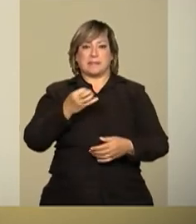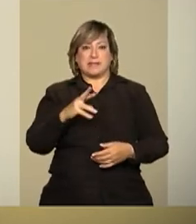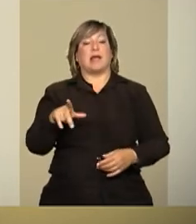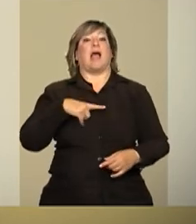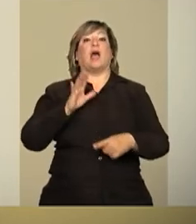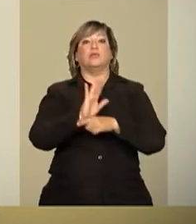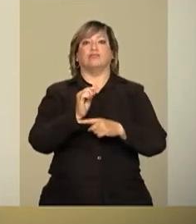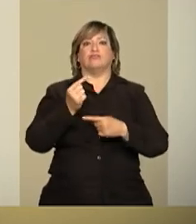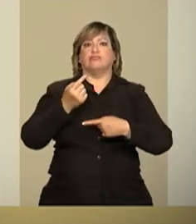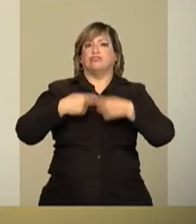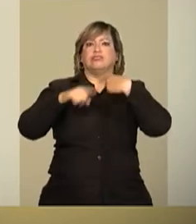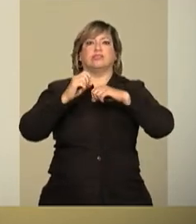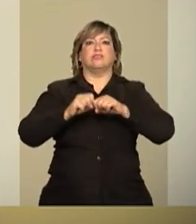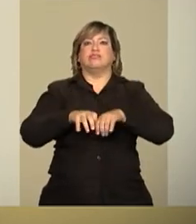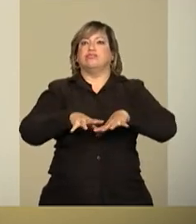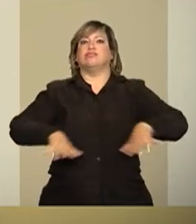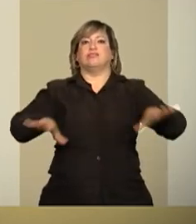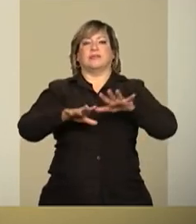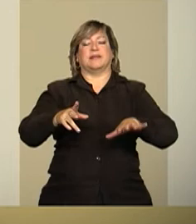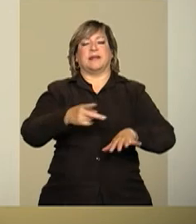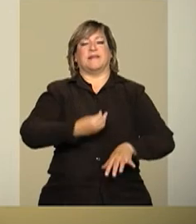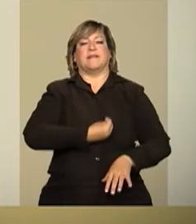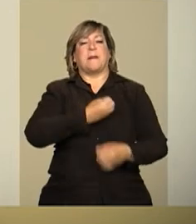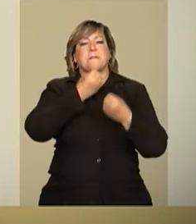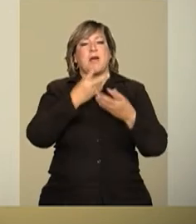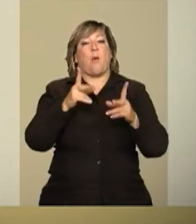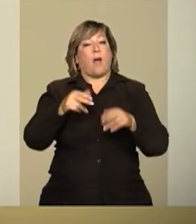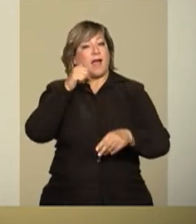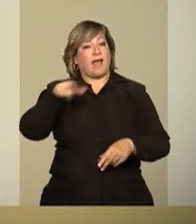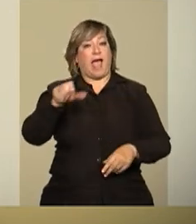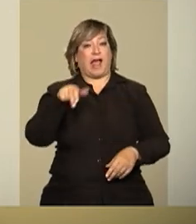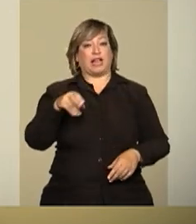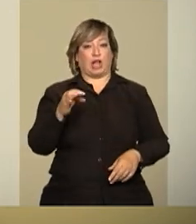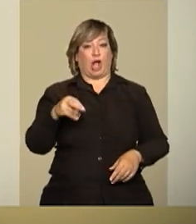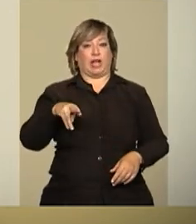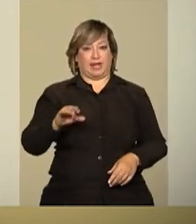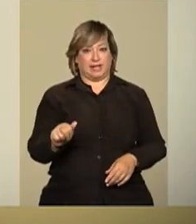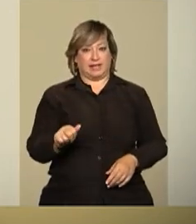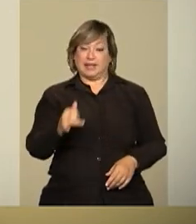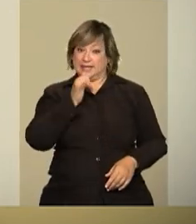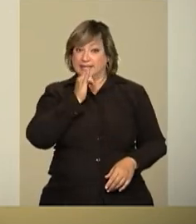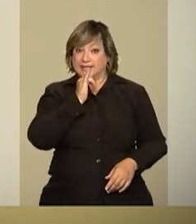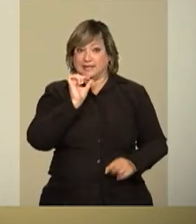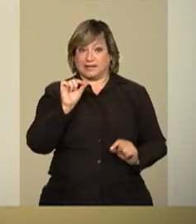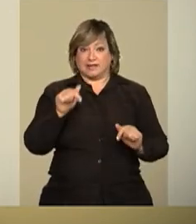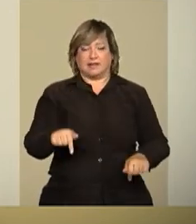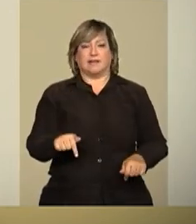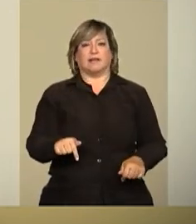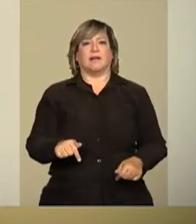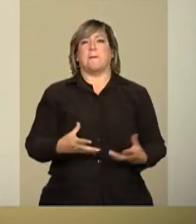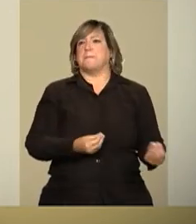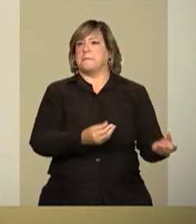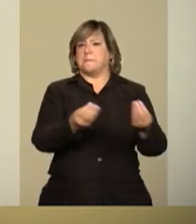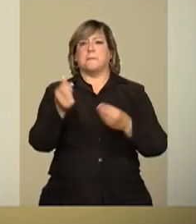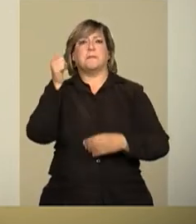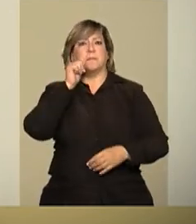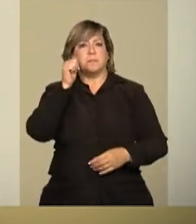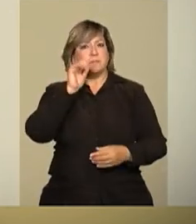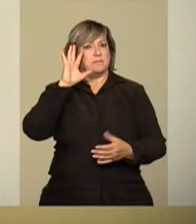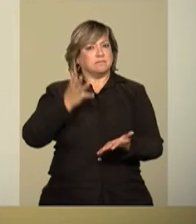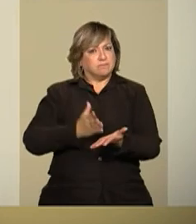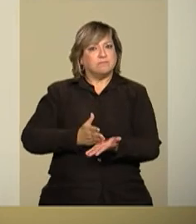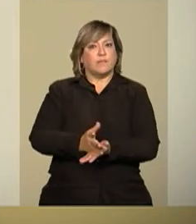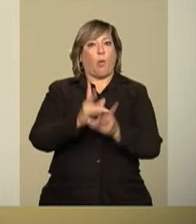queremos multiplicar histórias de sucesso como a da Dona Antônia e olha só Max não faltam mulheres determinadas